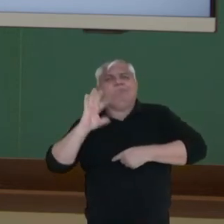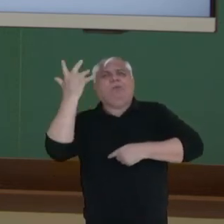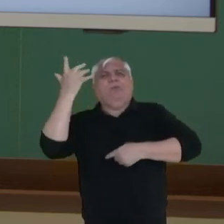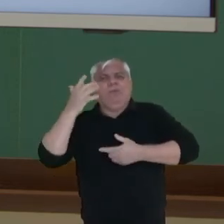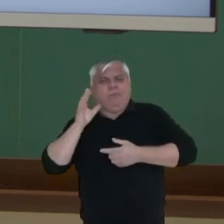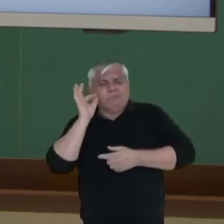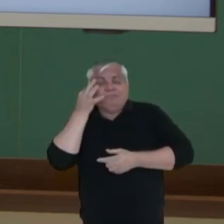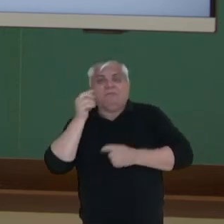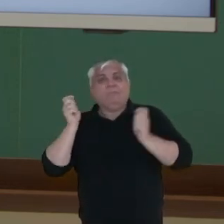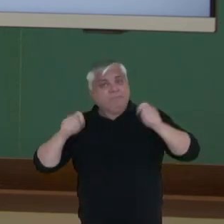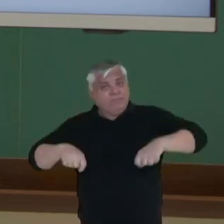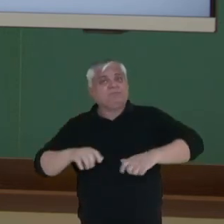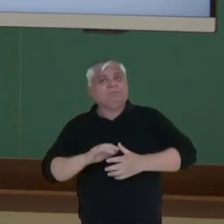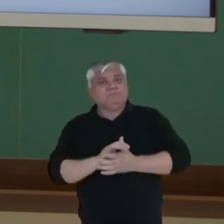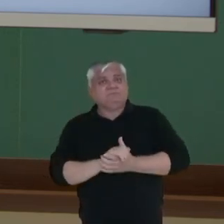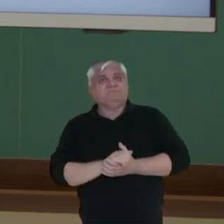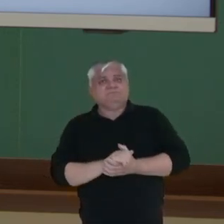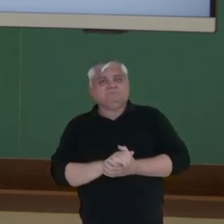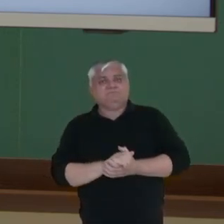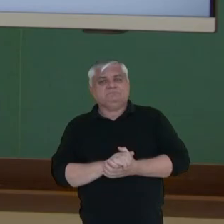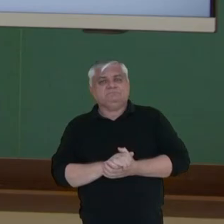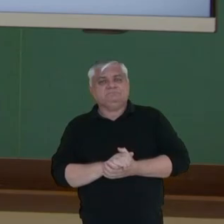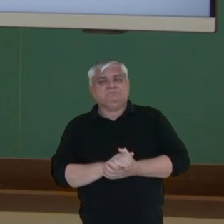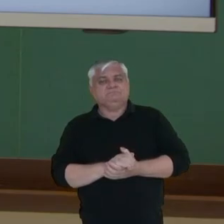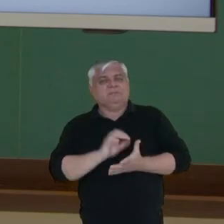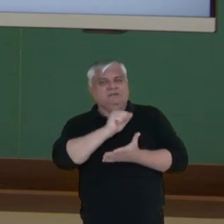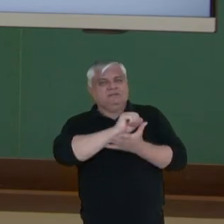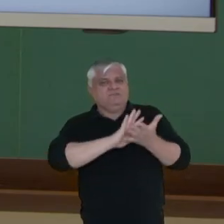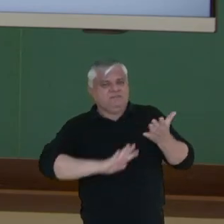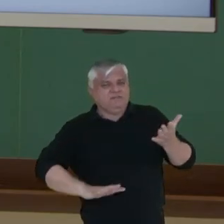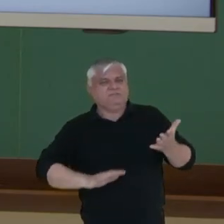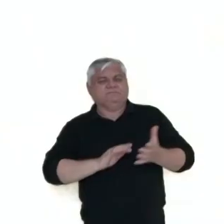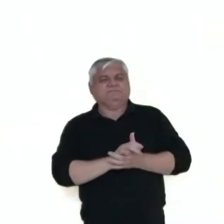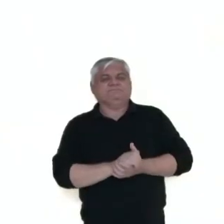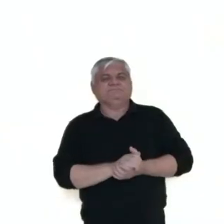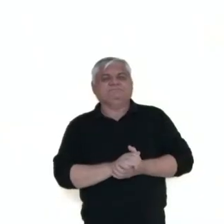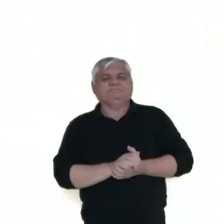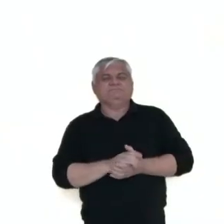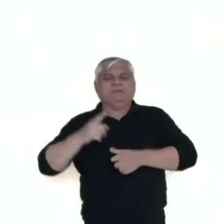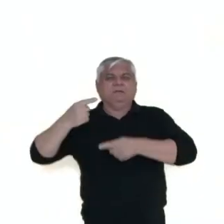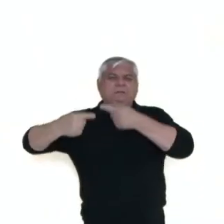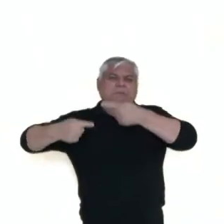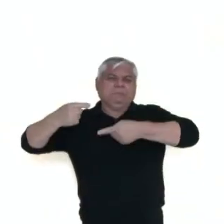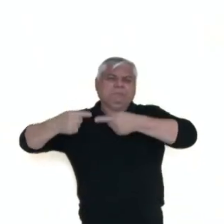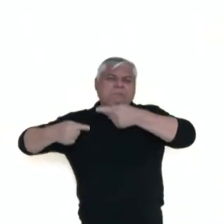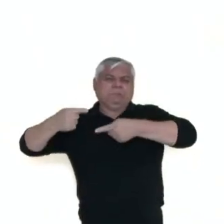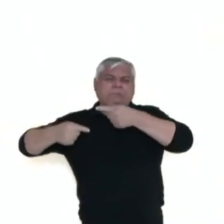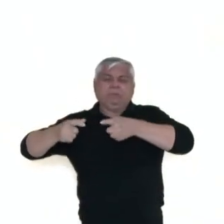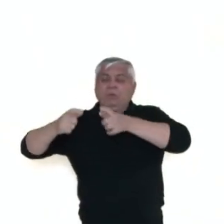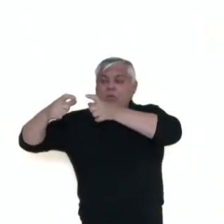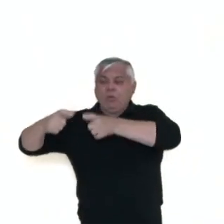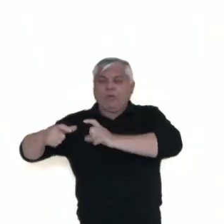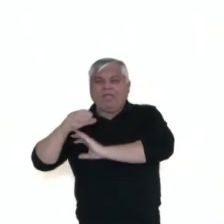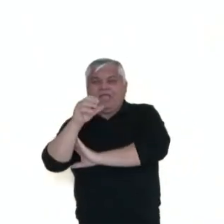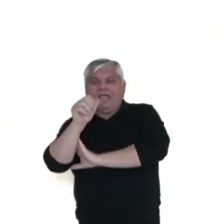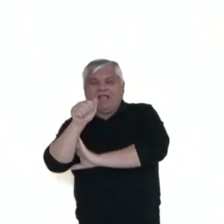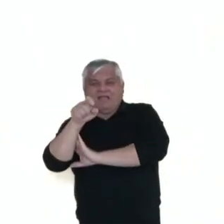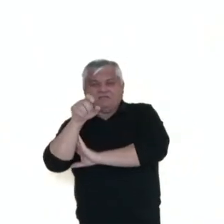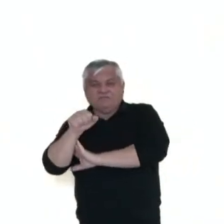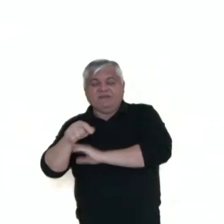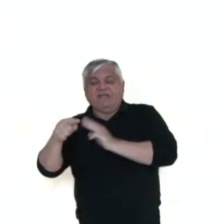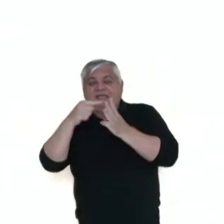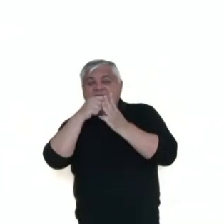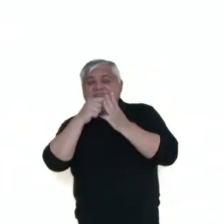estourar a qualquer momento. Vamos para mais uma atividade. A disputa territorial sobre a Caxemira envolve três